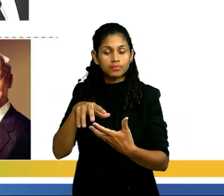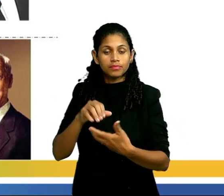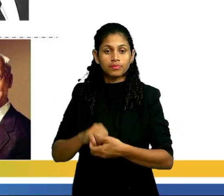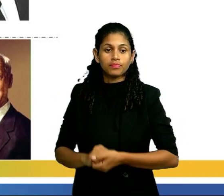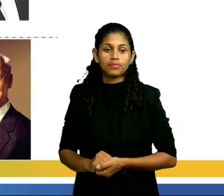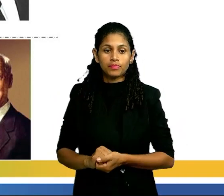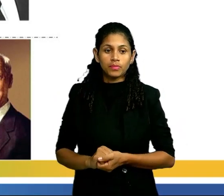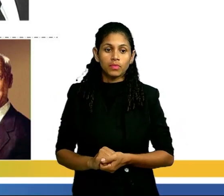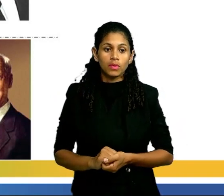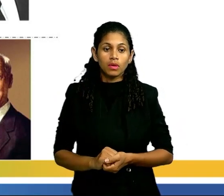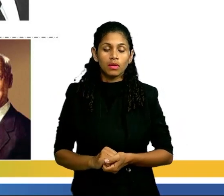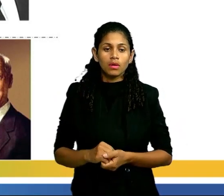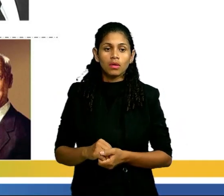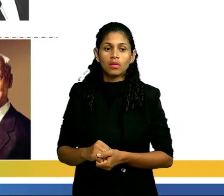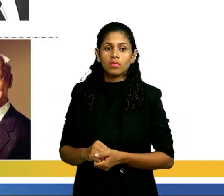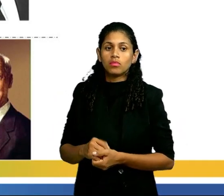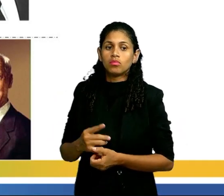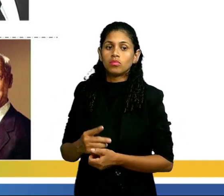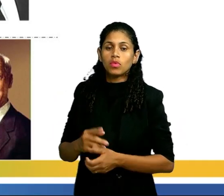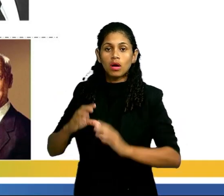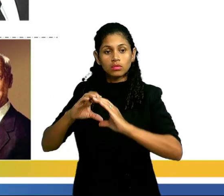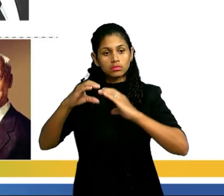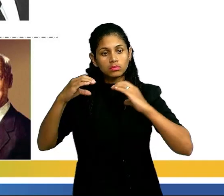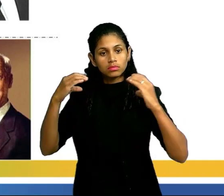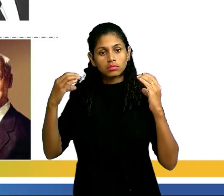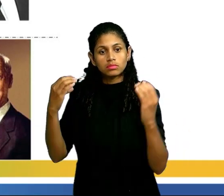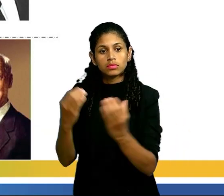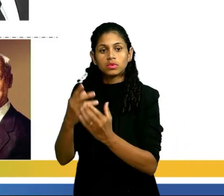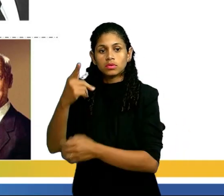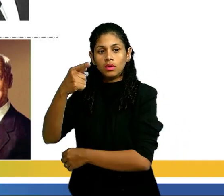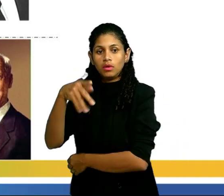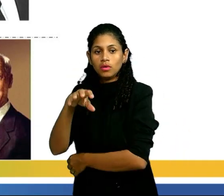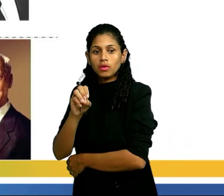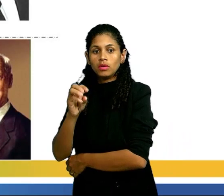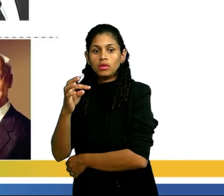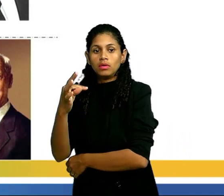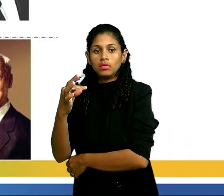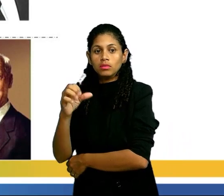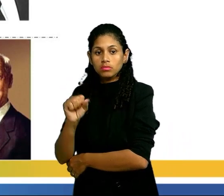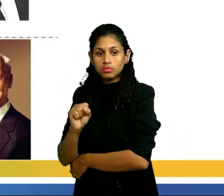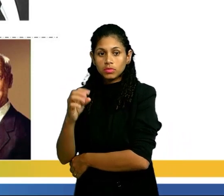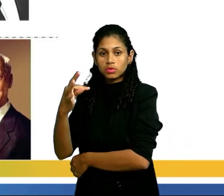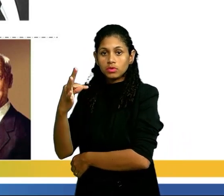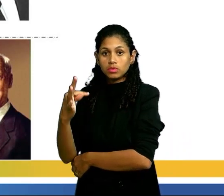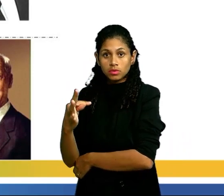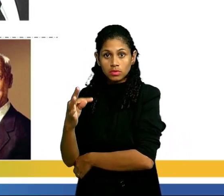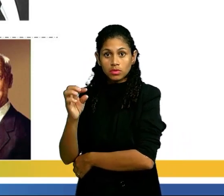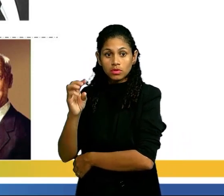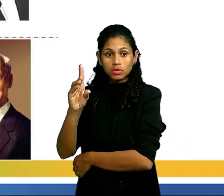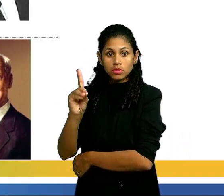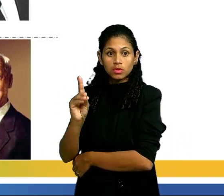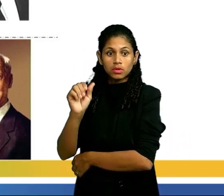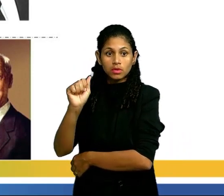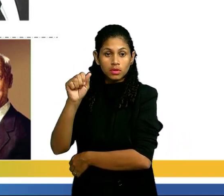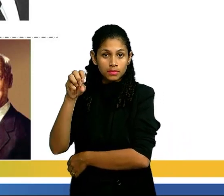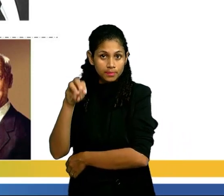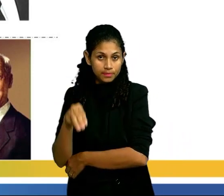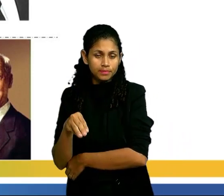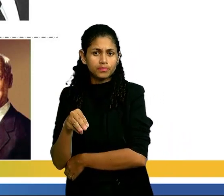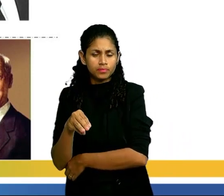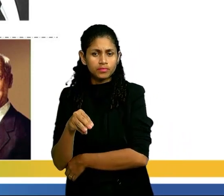de Potsdam, que vai determinar, né, os territórios que vão pertencer aos blocos